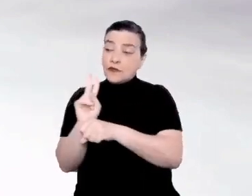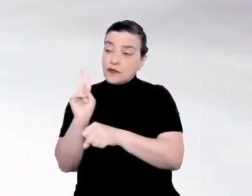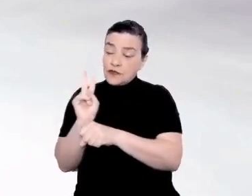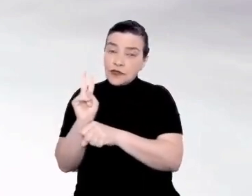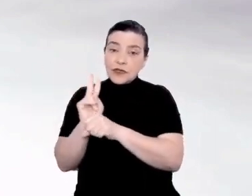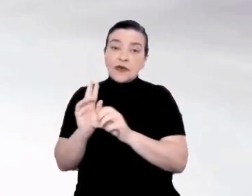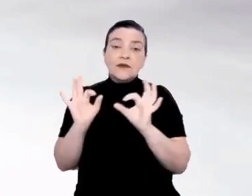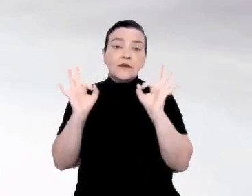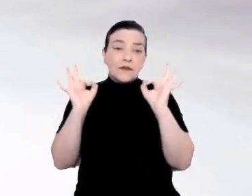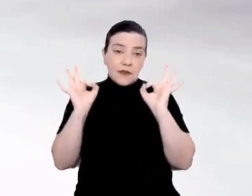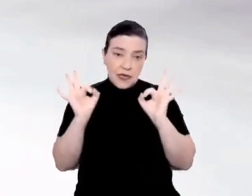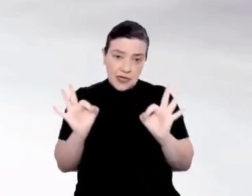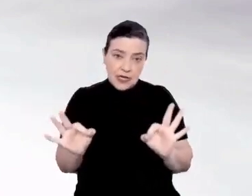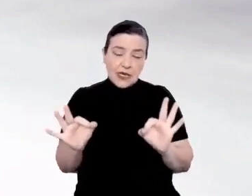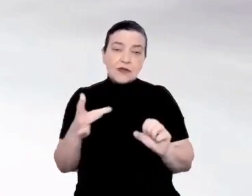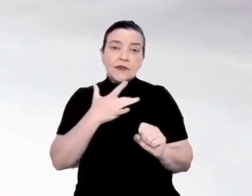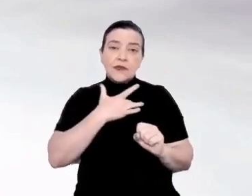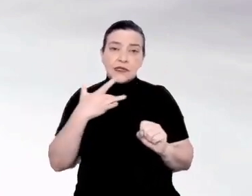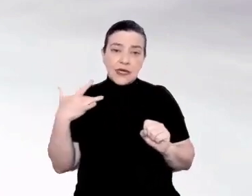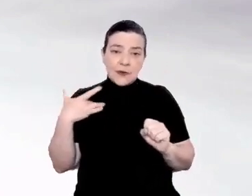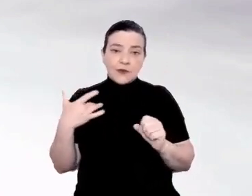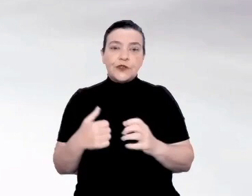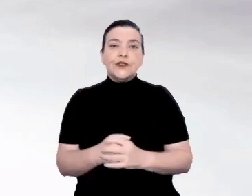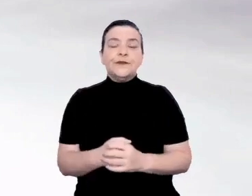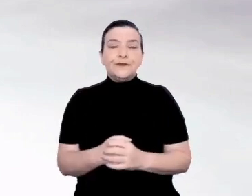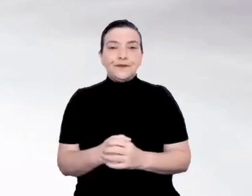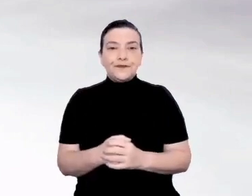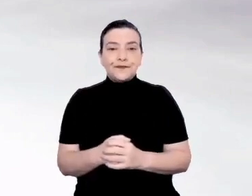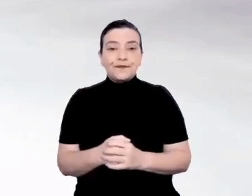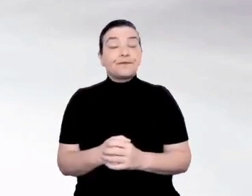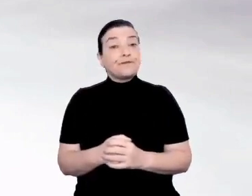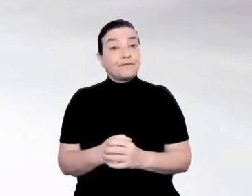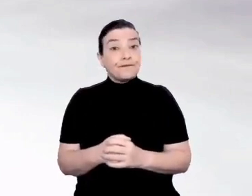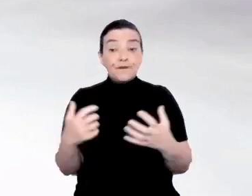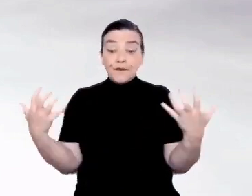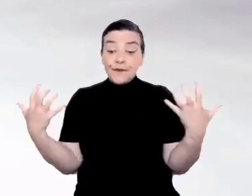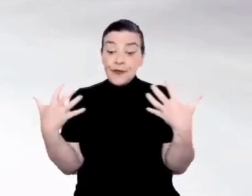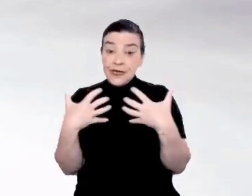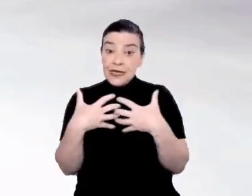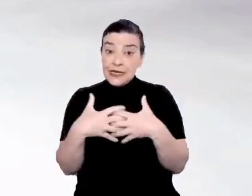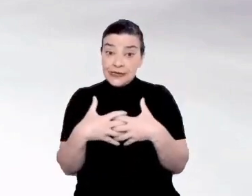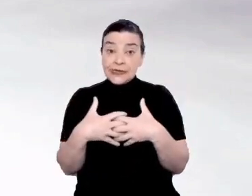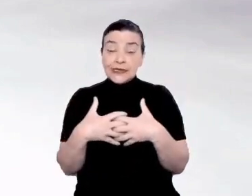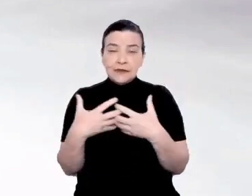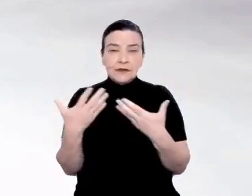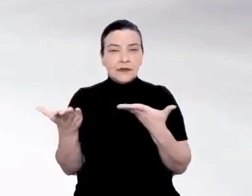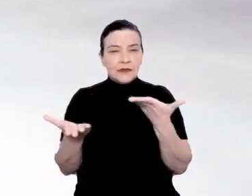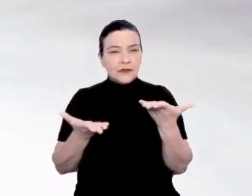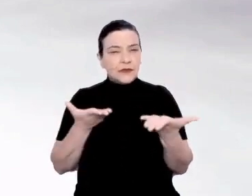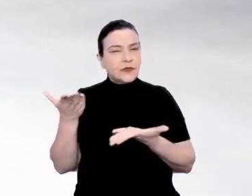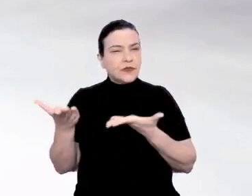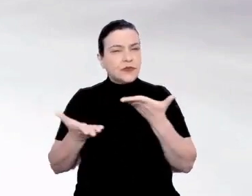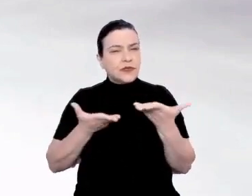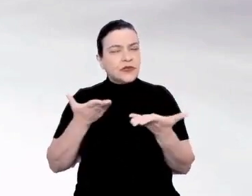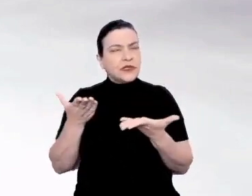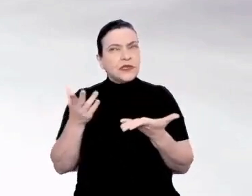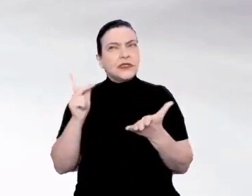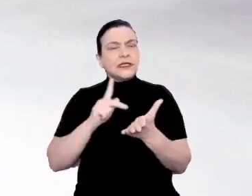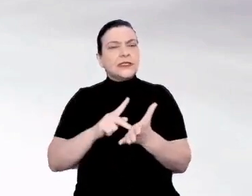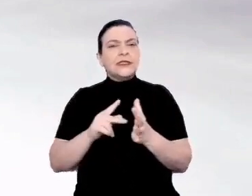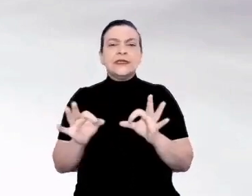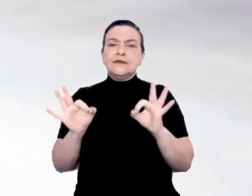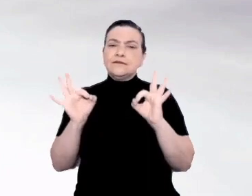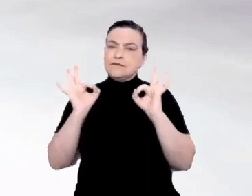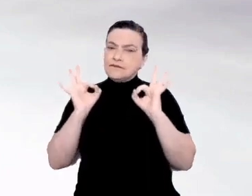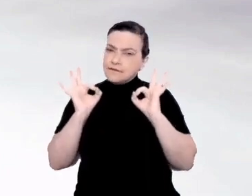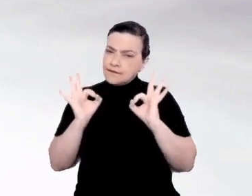o valor em saúde. Uma delas é a integração, os cuidados integrados. Como garantir uma assistência